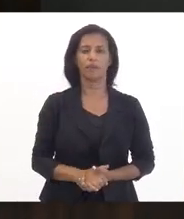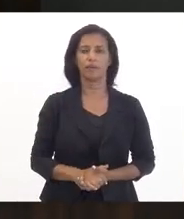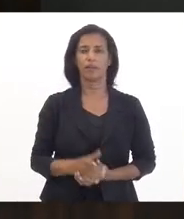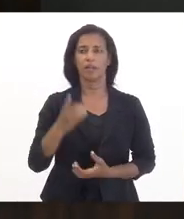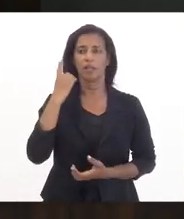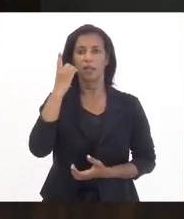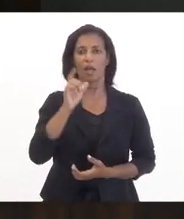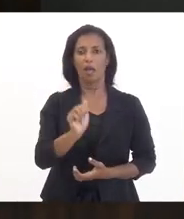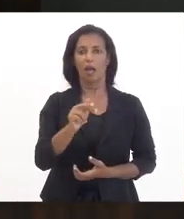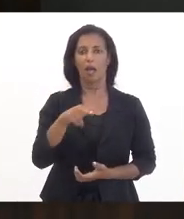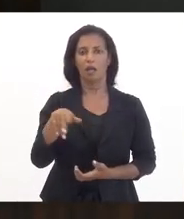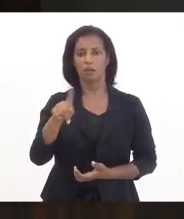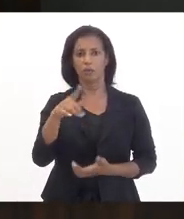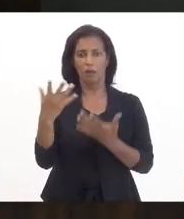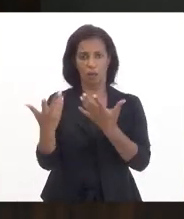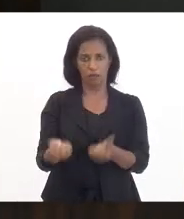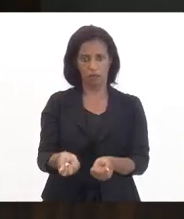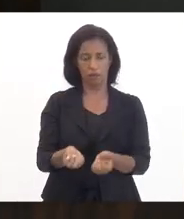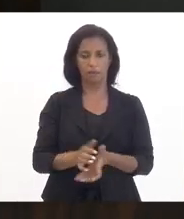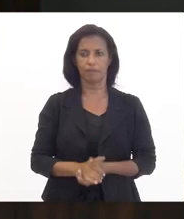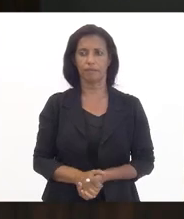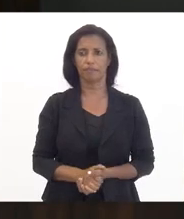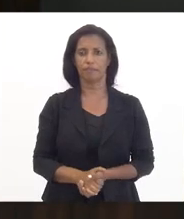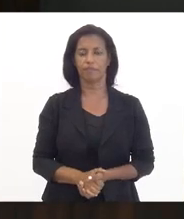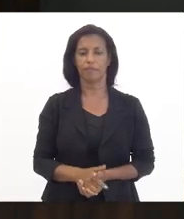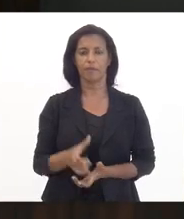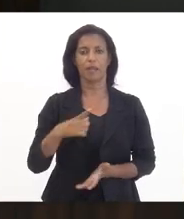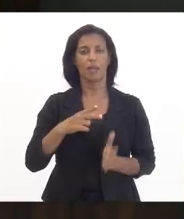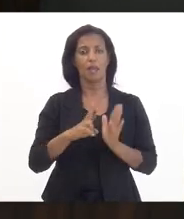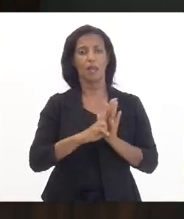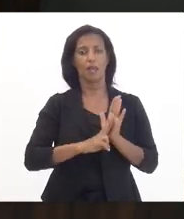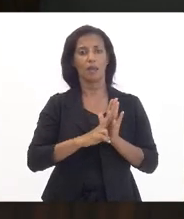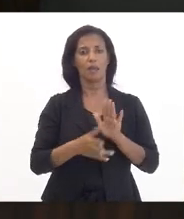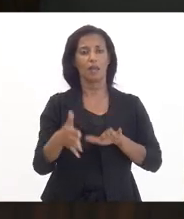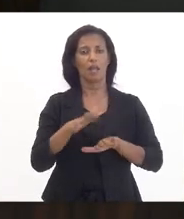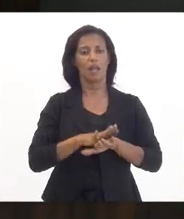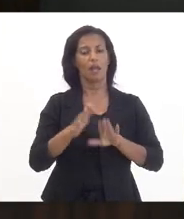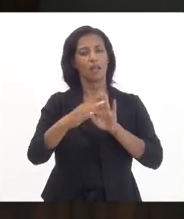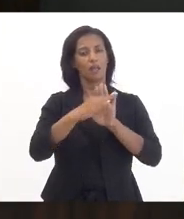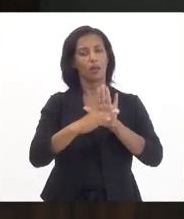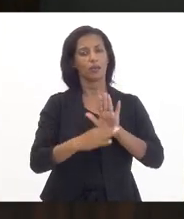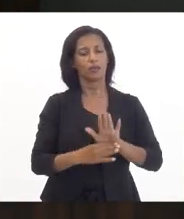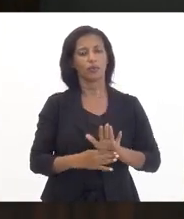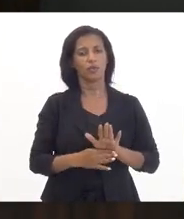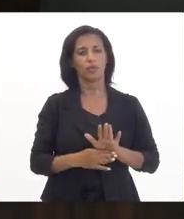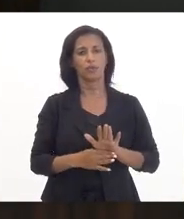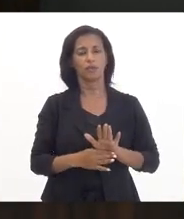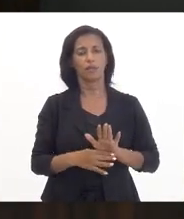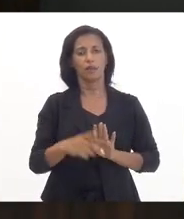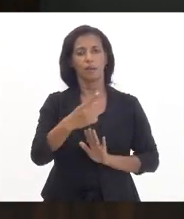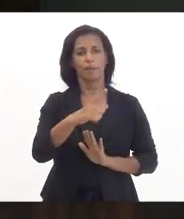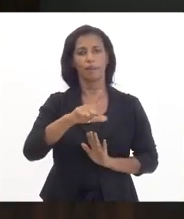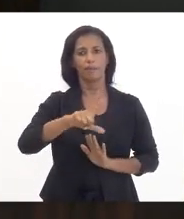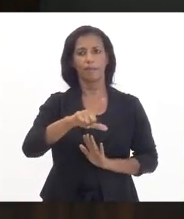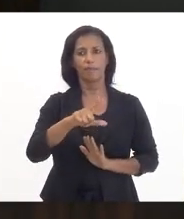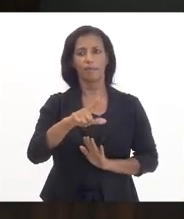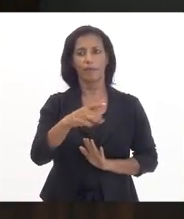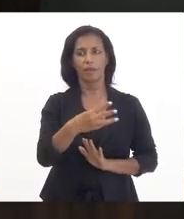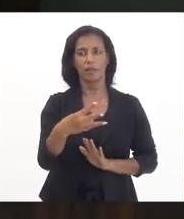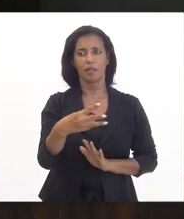se eu te que aprova, parece que estão aprovado. Há sobre a mesa requerimento para inclusão na ordem do dia, projetos de lei de